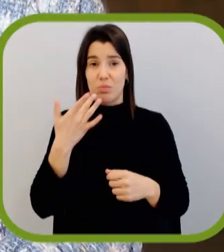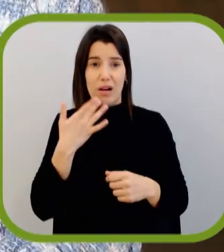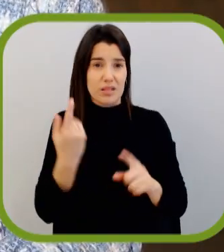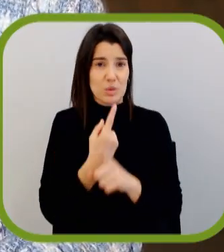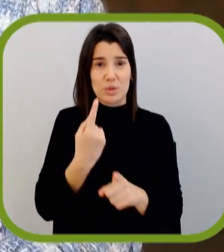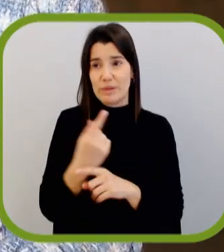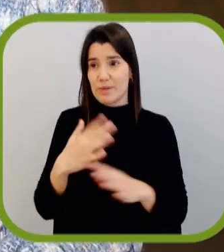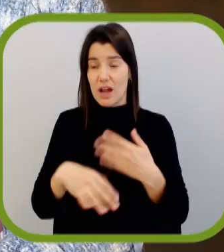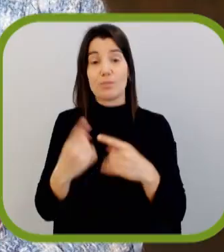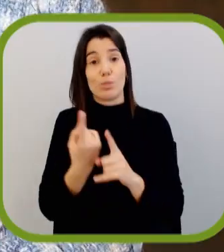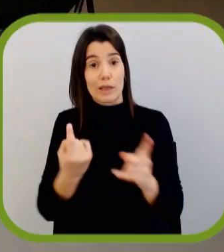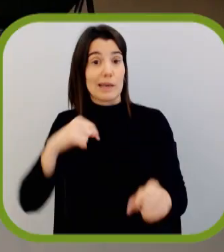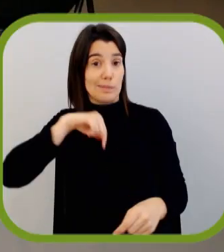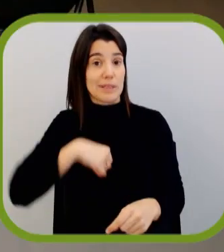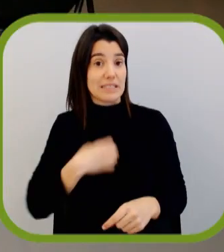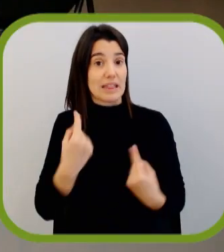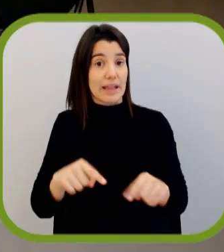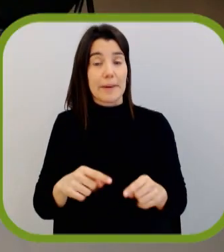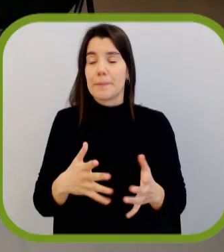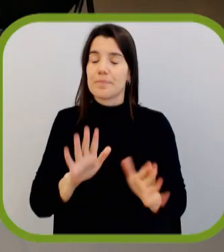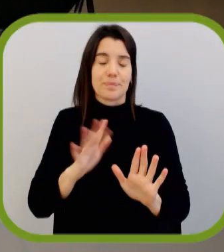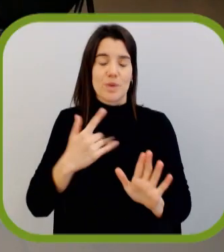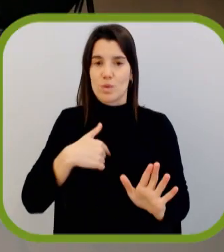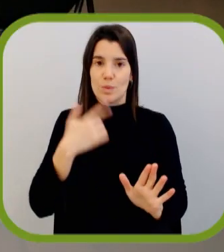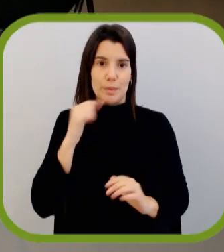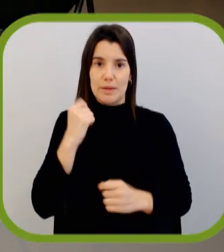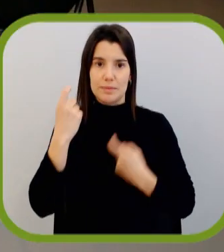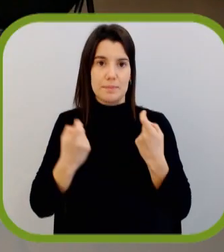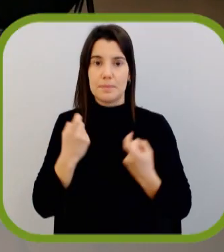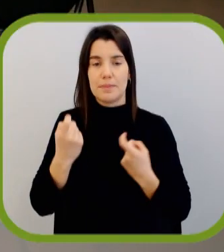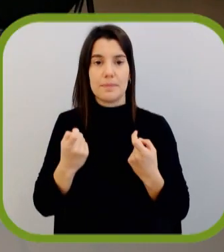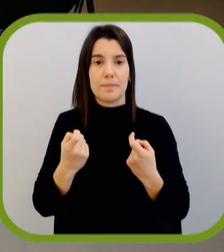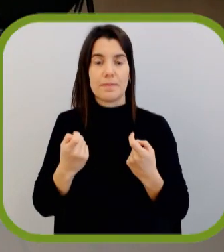maiores barbaridades. Portanto, nós não podemos estar a pensar,